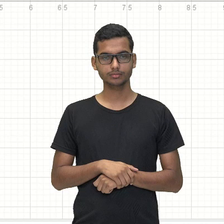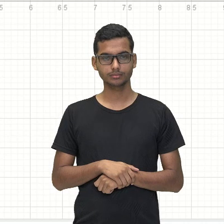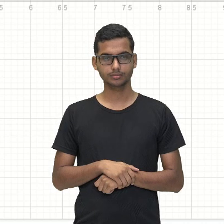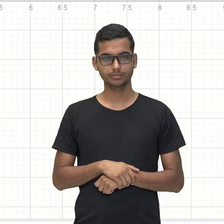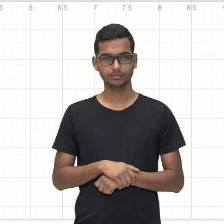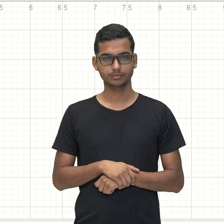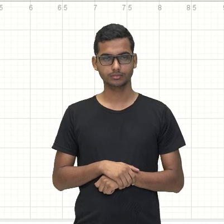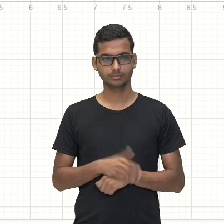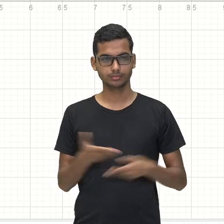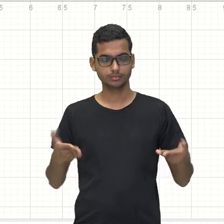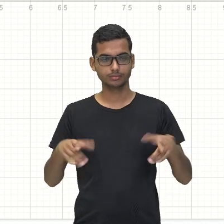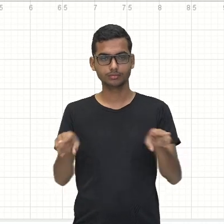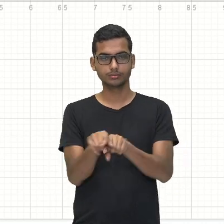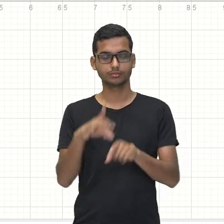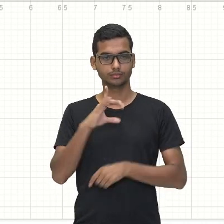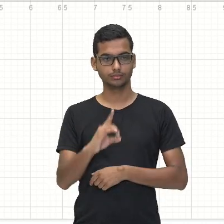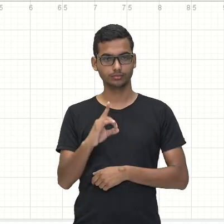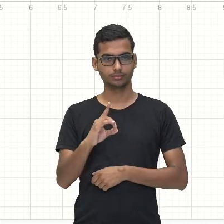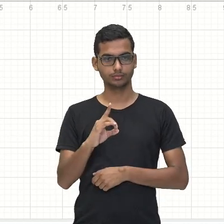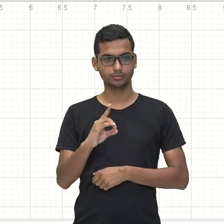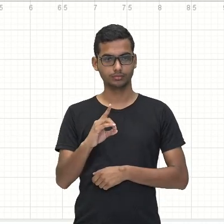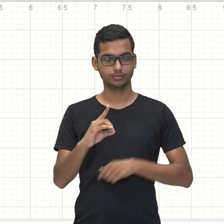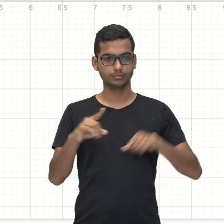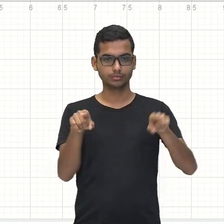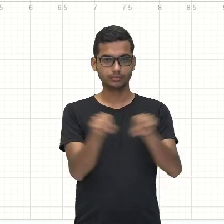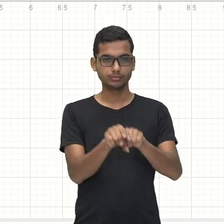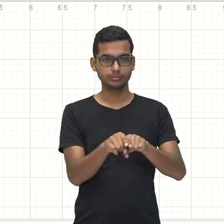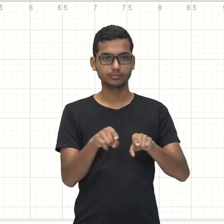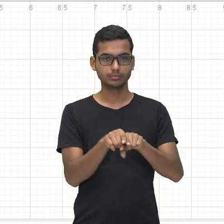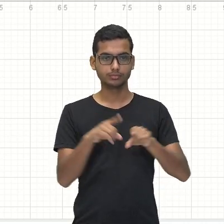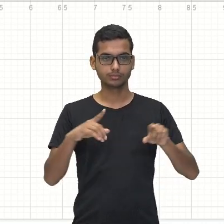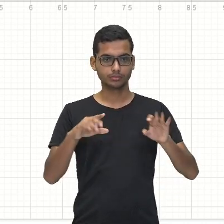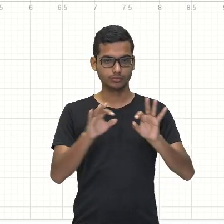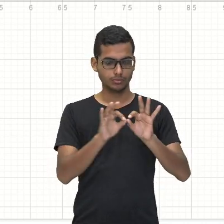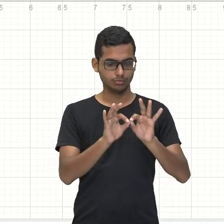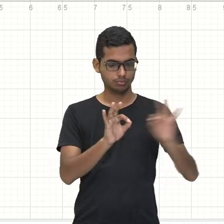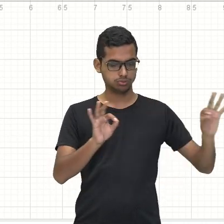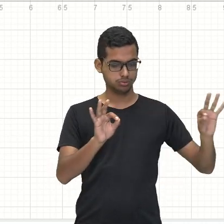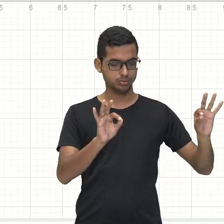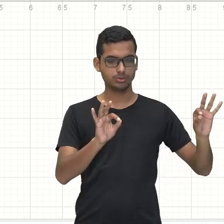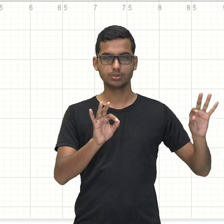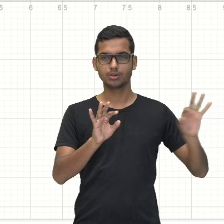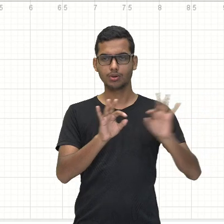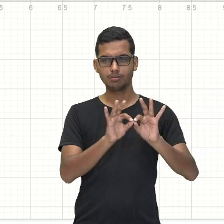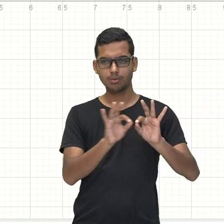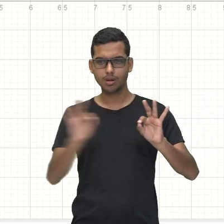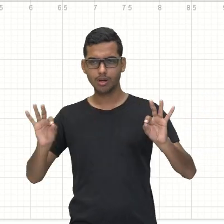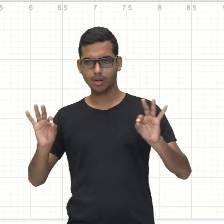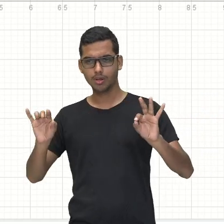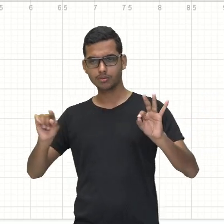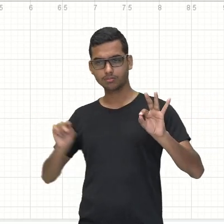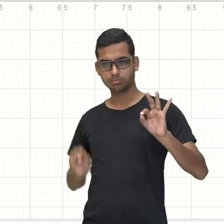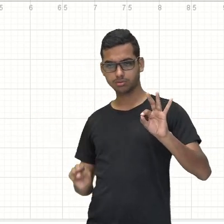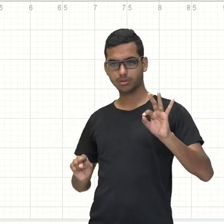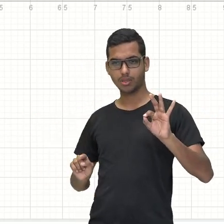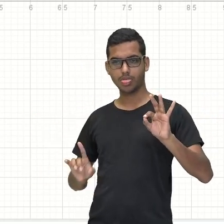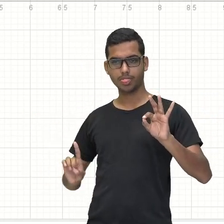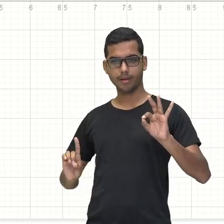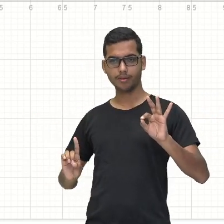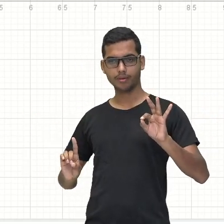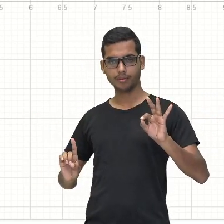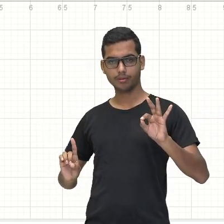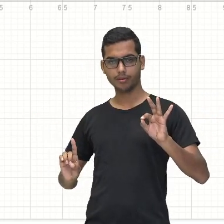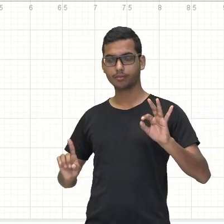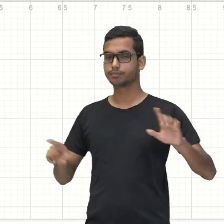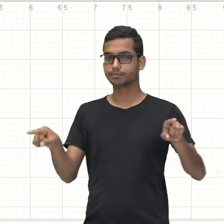ponto aqui. E o ponto E é o ponto 1 no eixo x